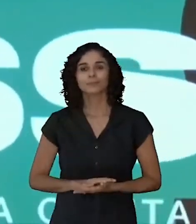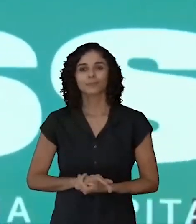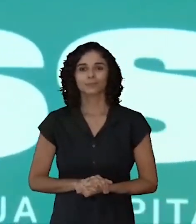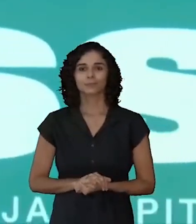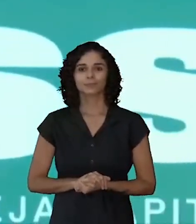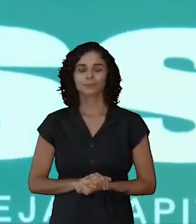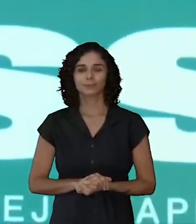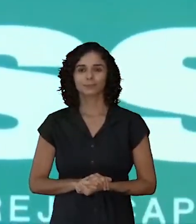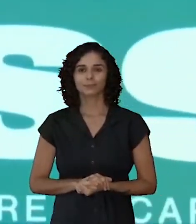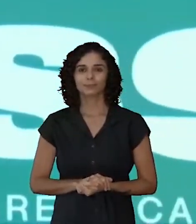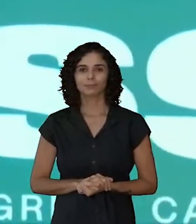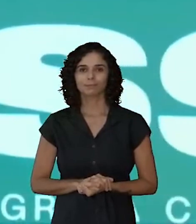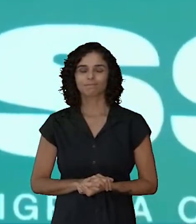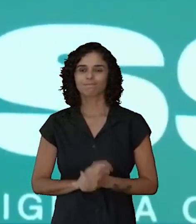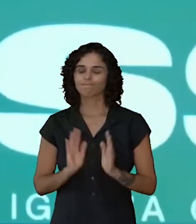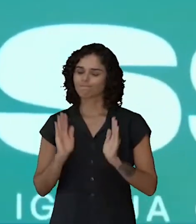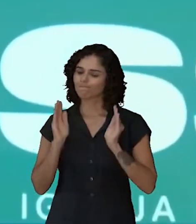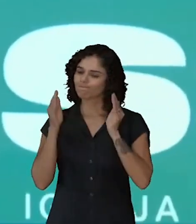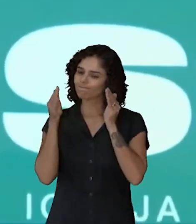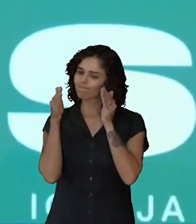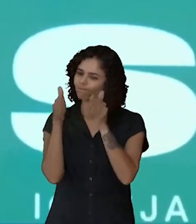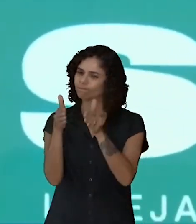Eu quero ser muito específico, muito claro.